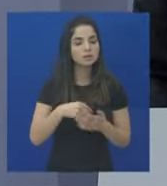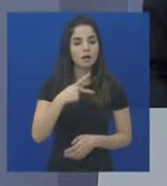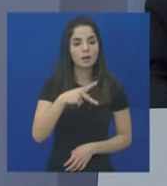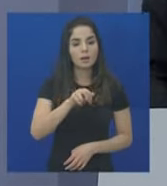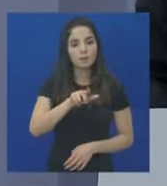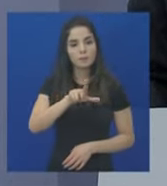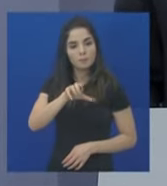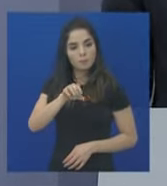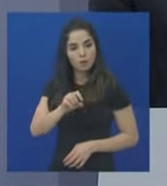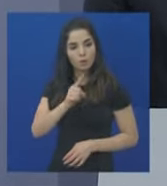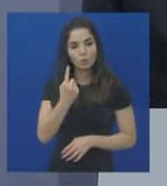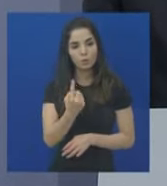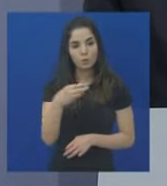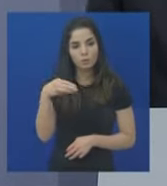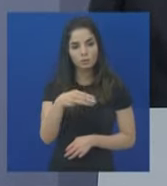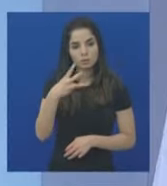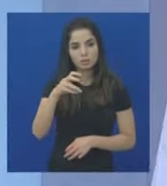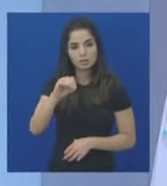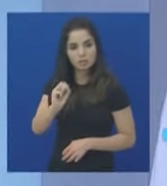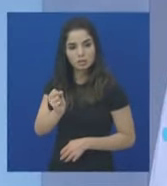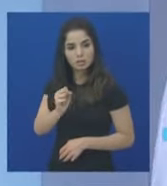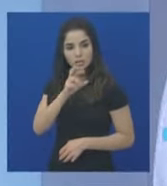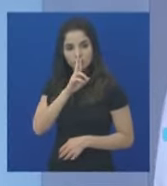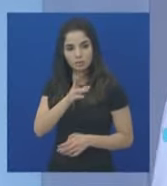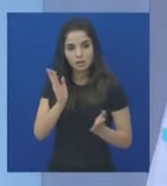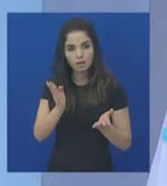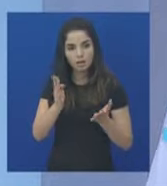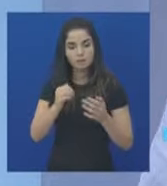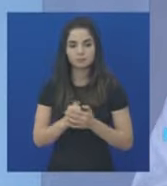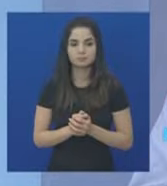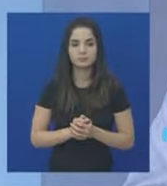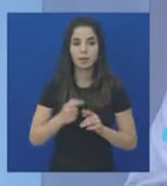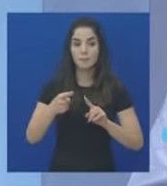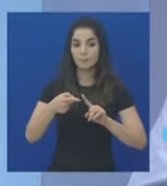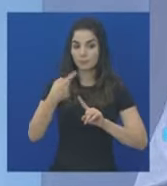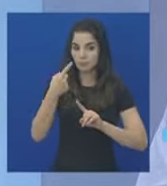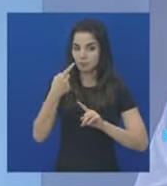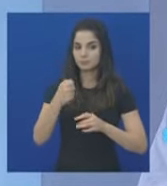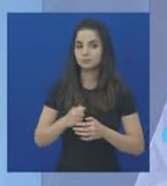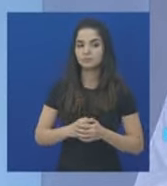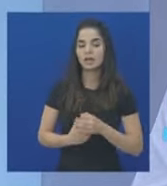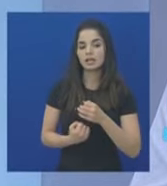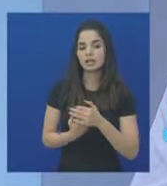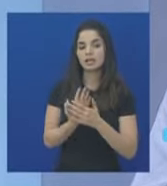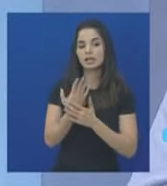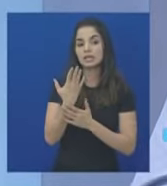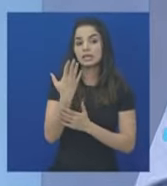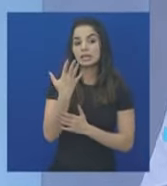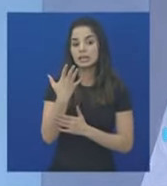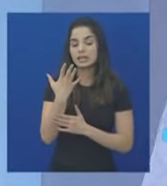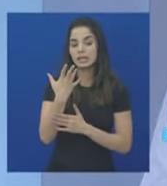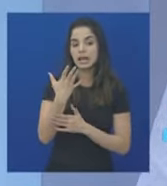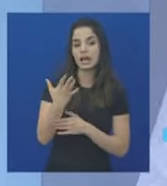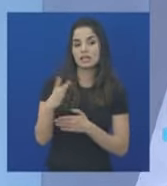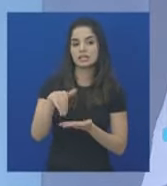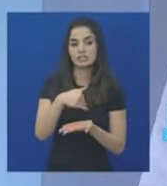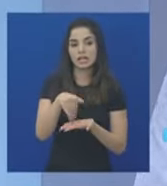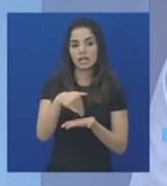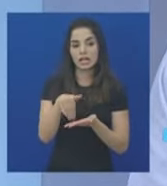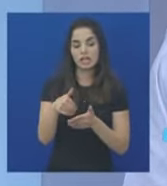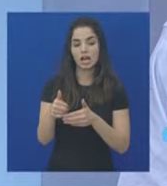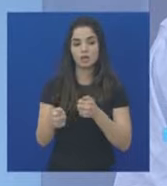minuto e meio para a resposta a partir de agora. Em primeiro lugar, eu vou criar, dentro da Secretaria de Transporte, a Coordenadoria de